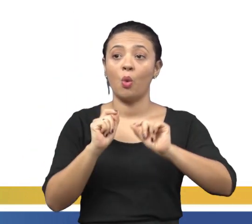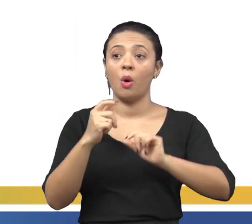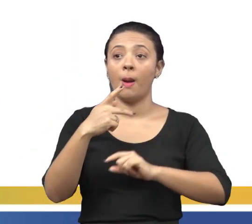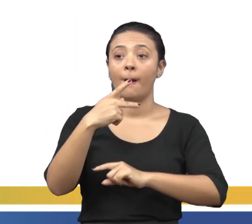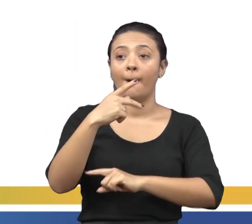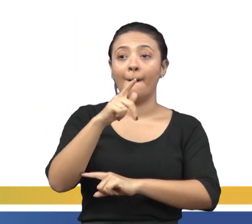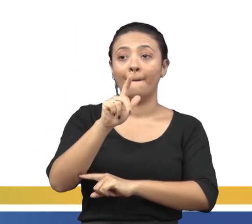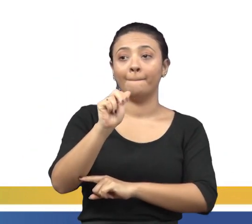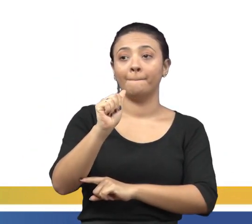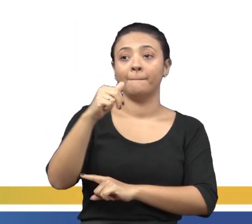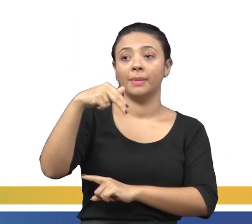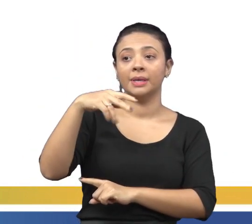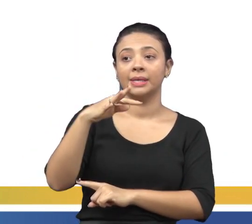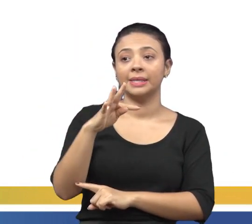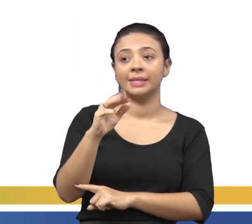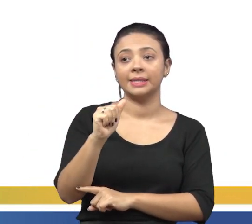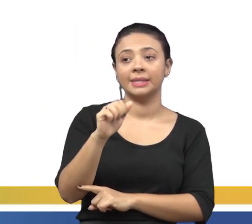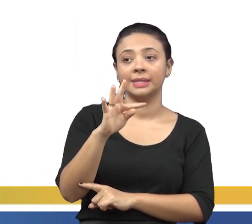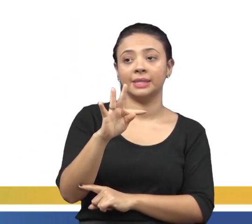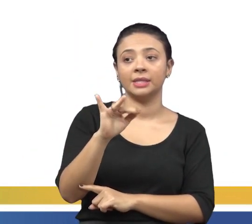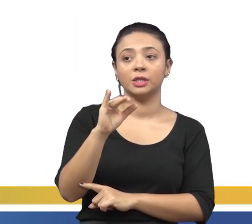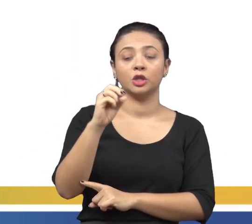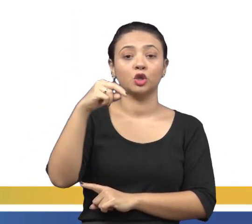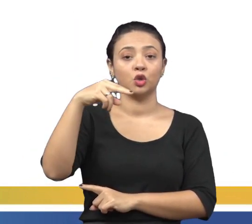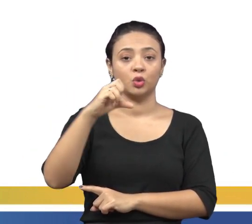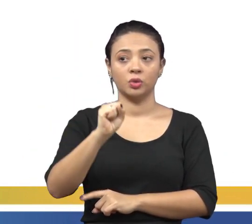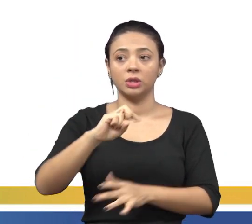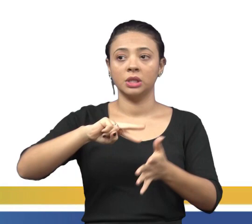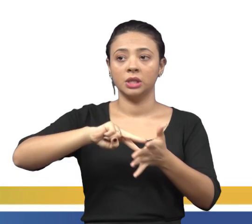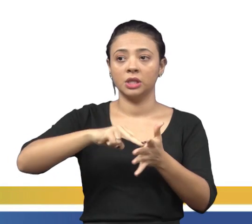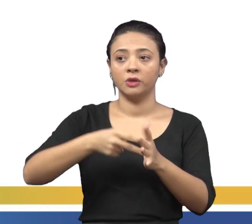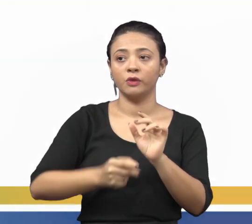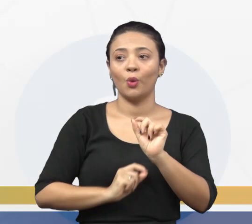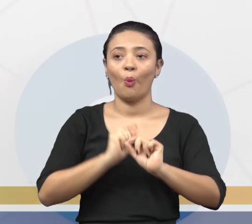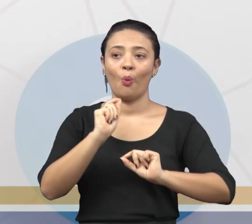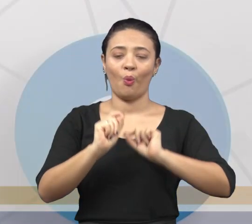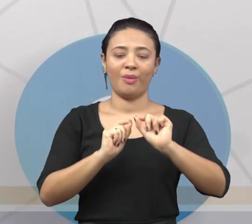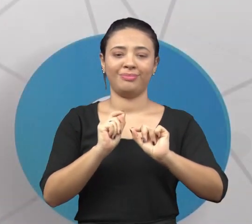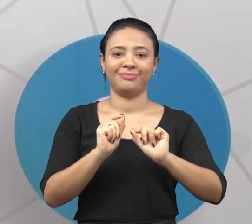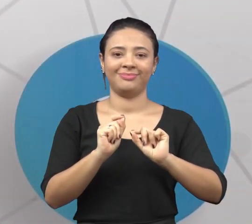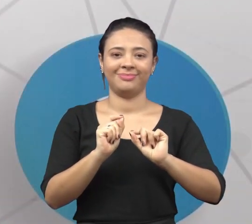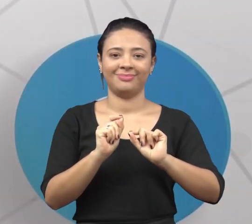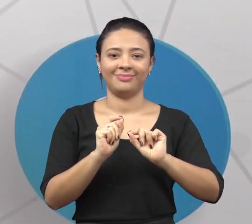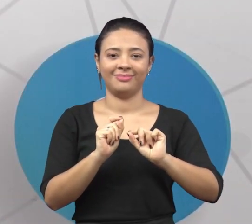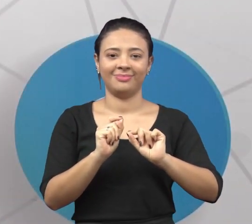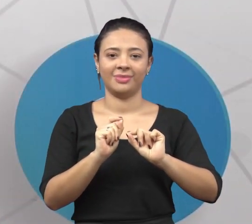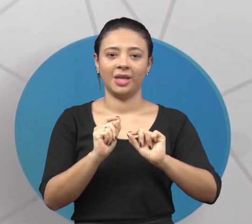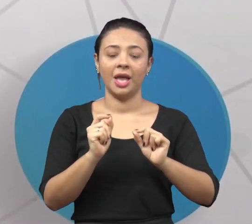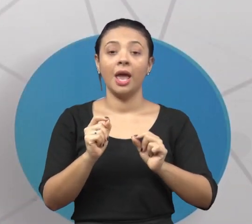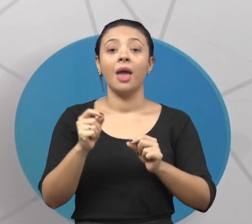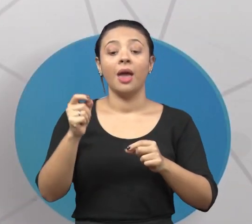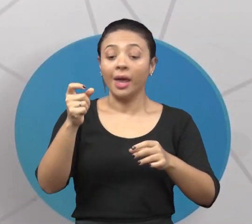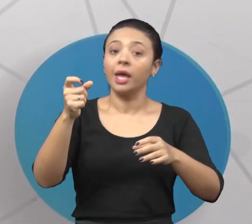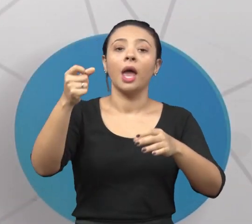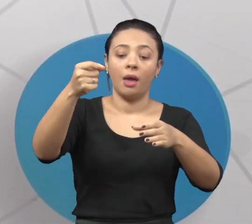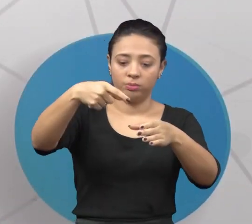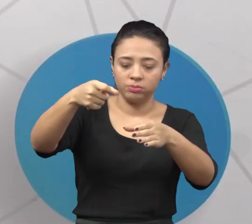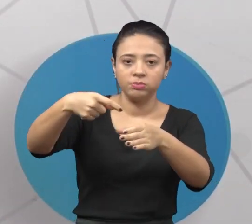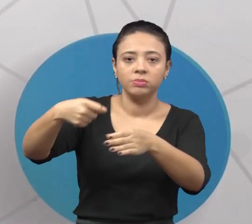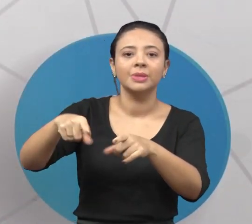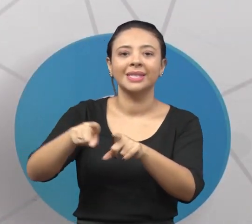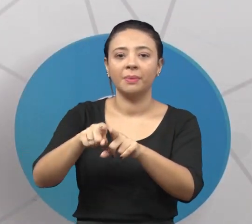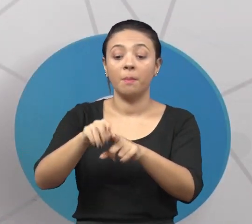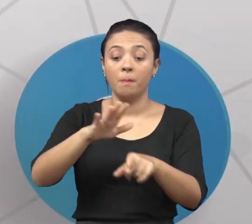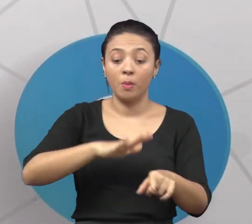mercado externo. O que são plantations? Caracteriza sempre a ideia de plantation, tá? Como uma agricultura de um clima tropical, tá?